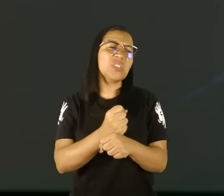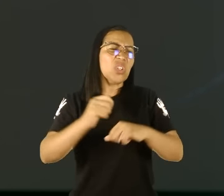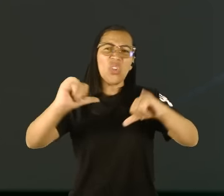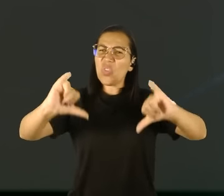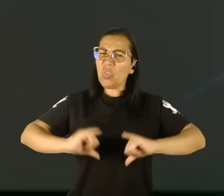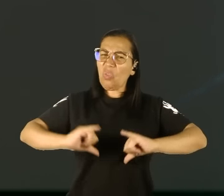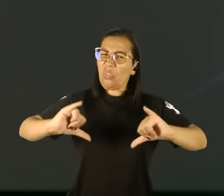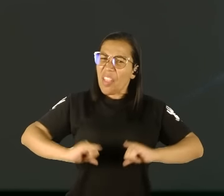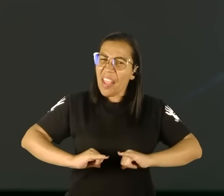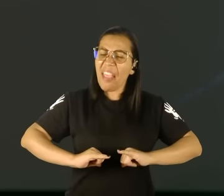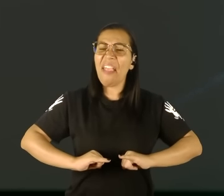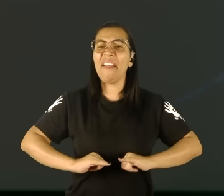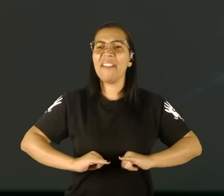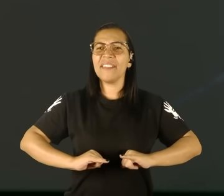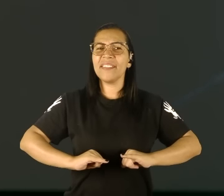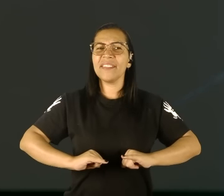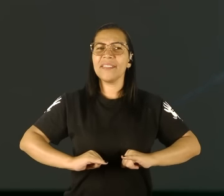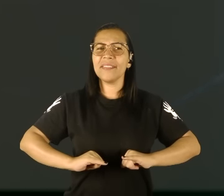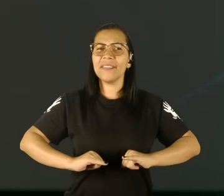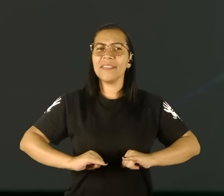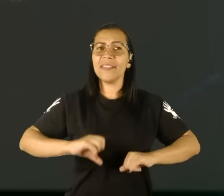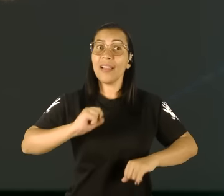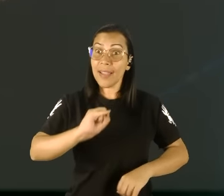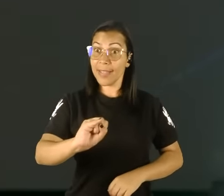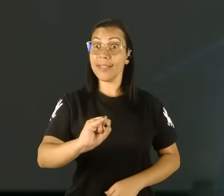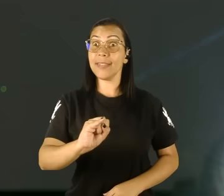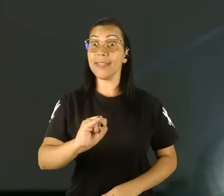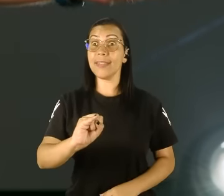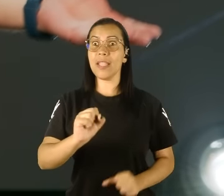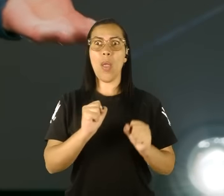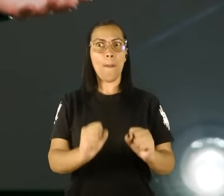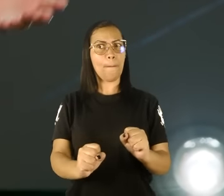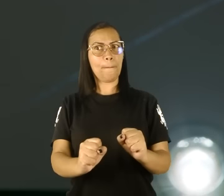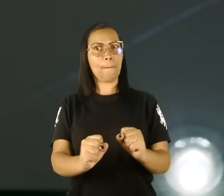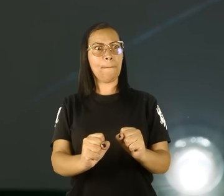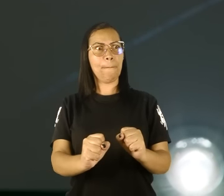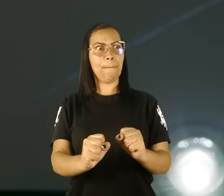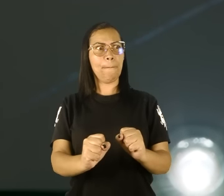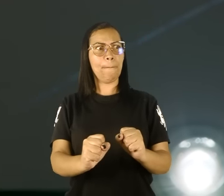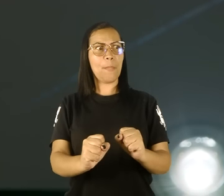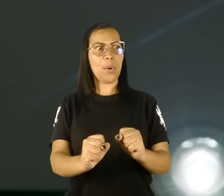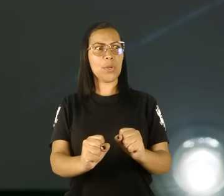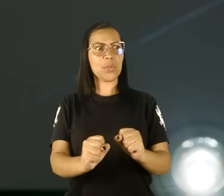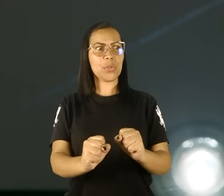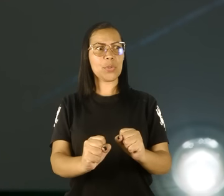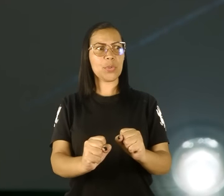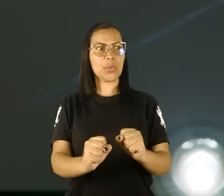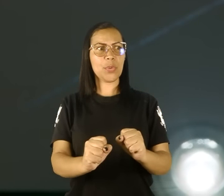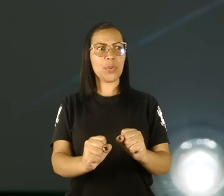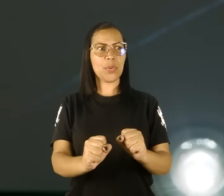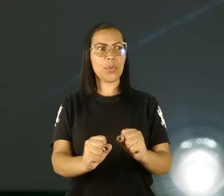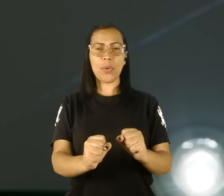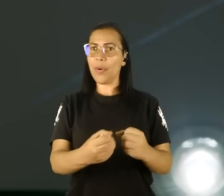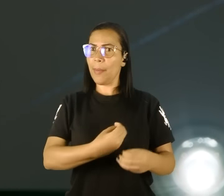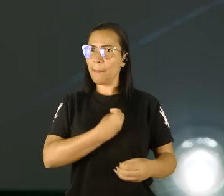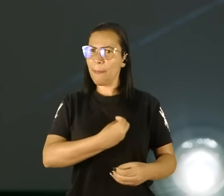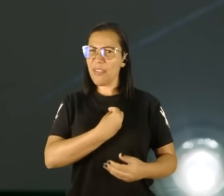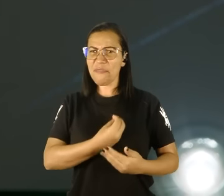dizer: Deus? Aí você diz: pastor, mas eu não tenho como deitar onde eu estou, é